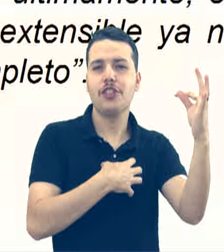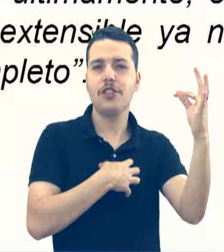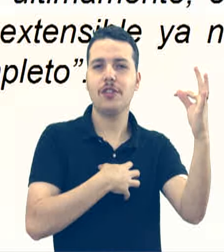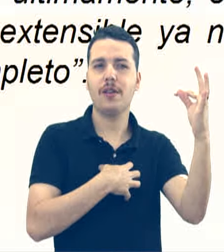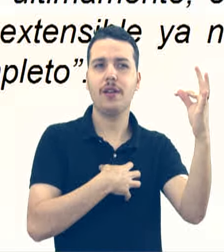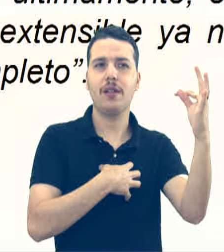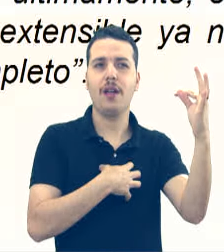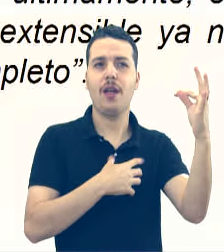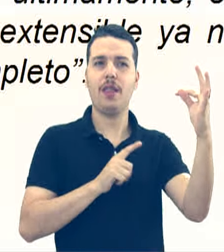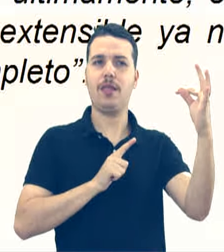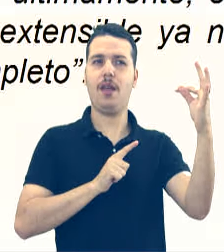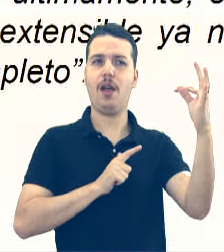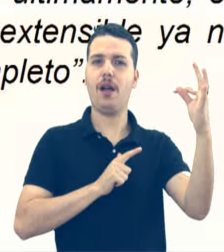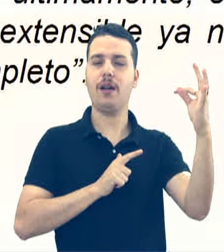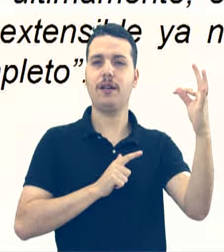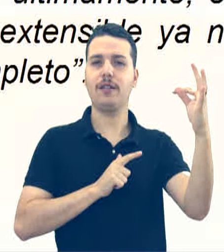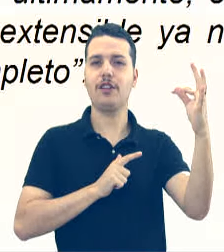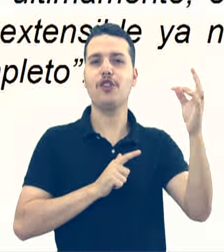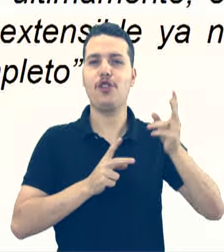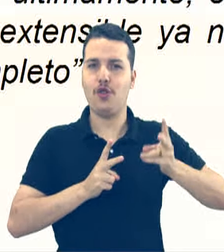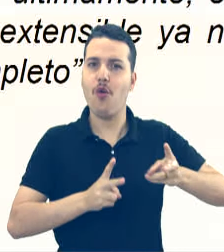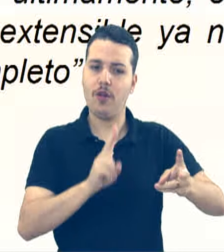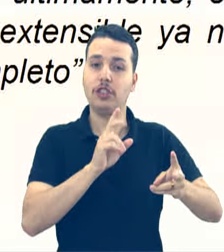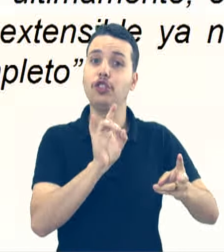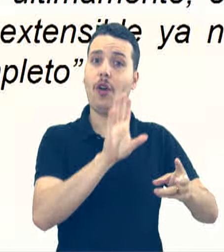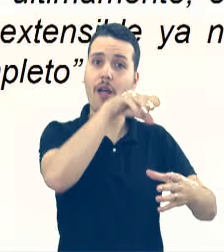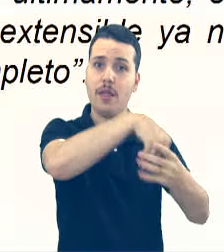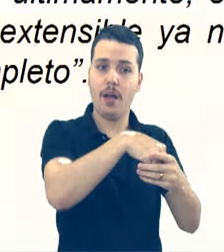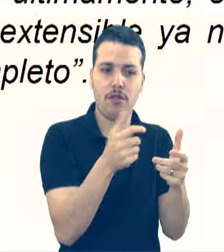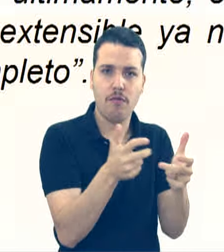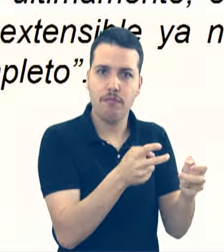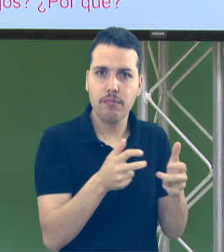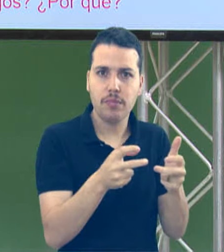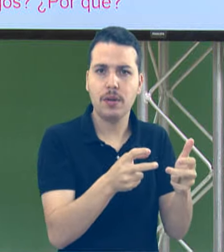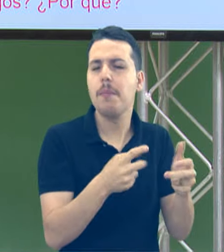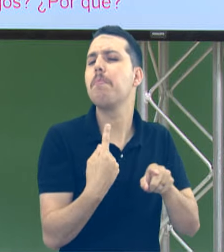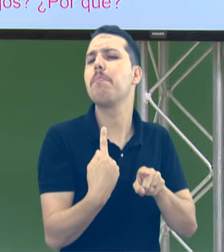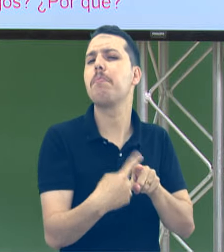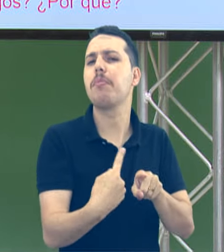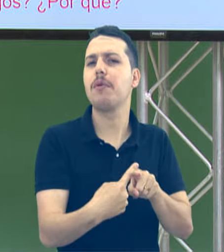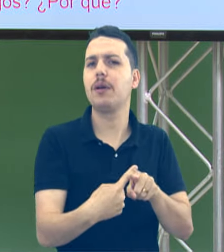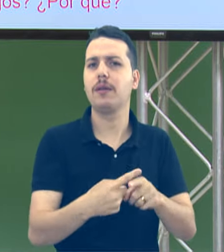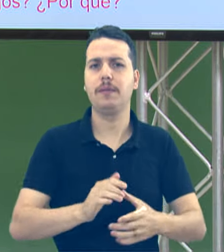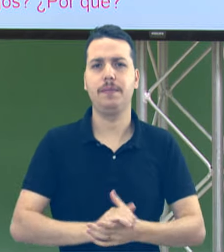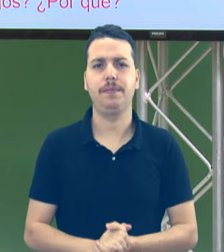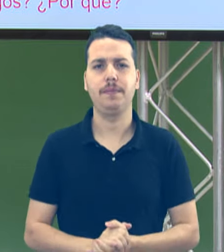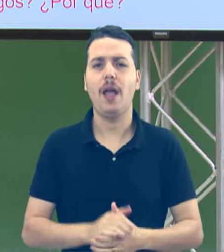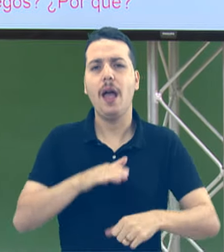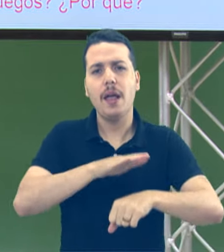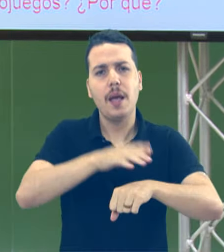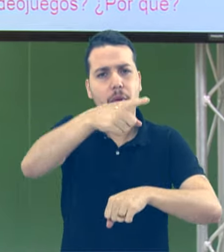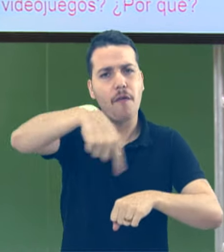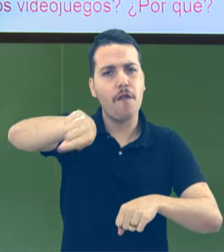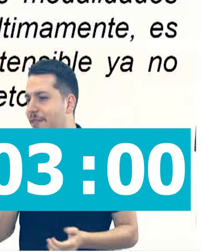siguen siendo los videojuegos? ¿Y por qué? Vou dar um tempo para